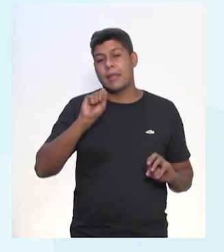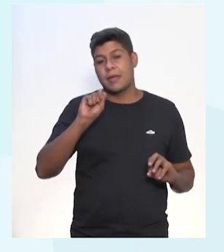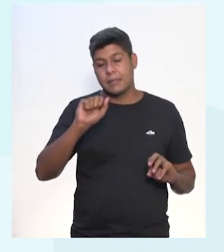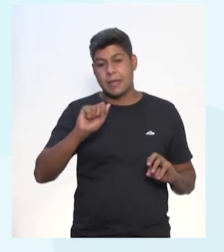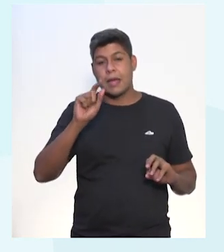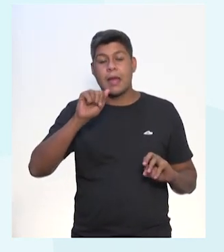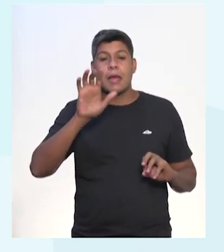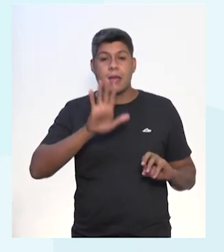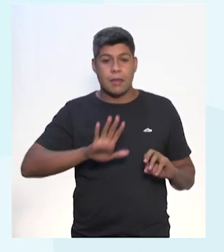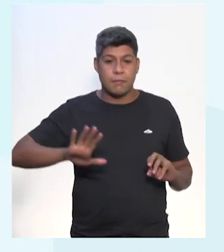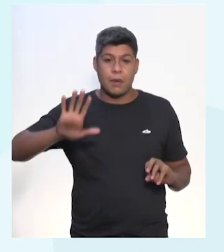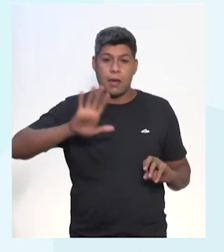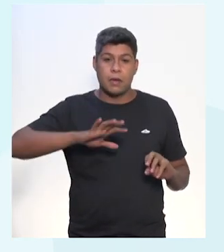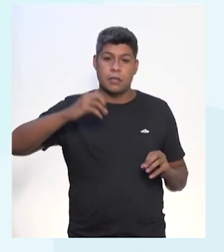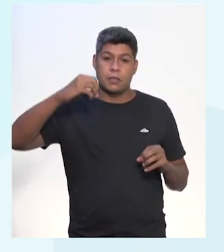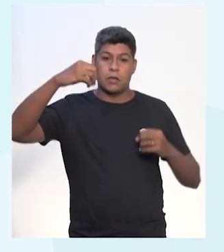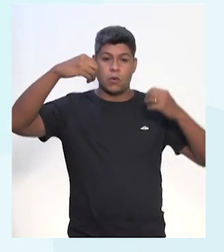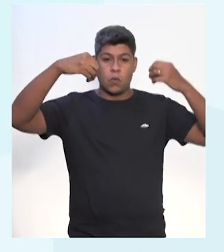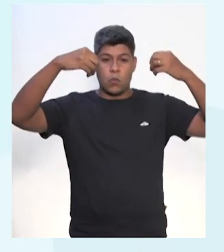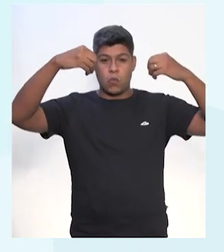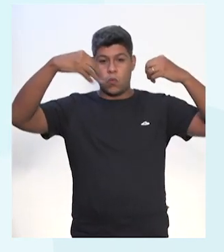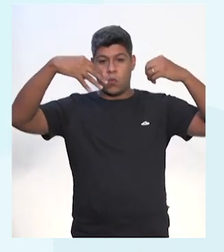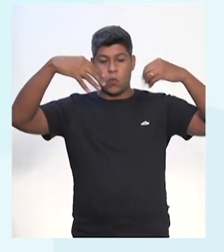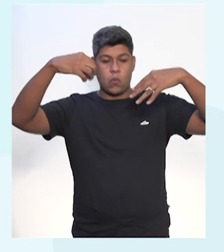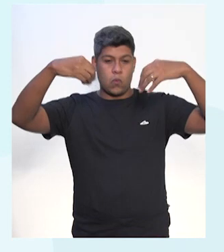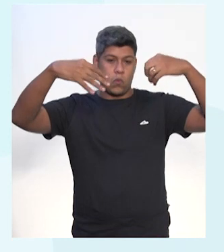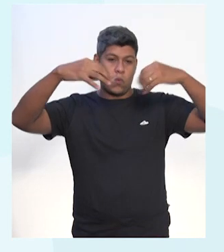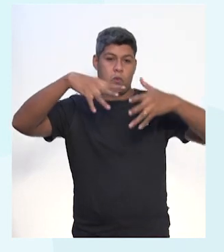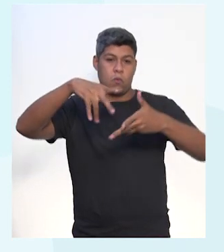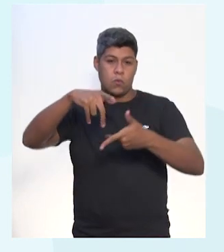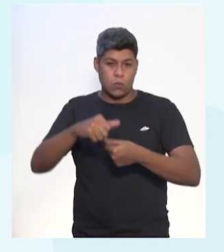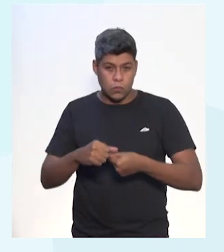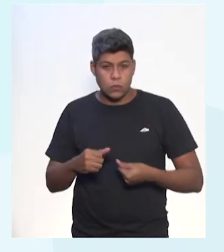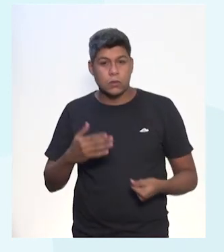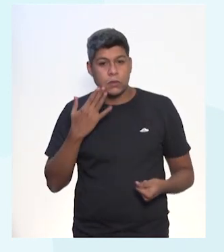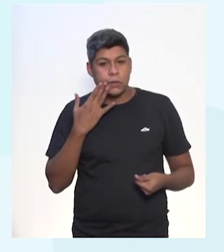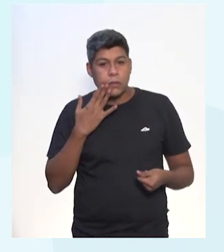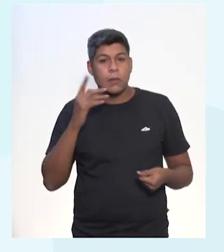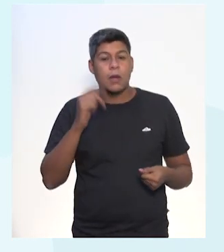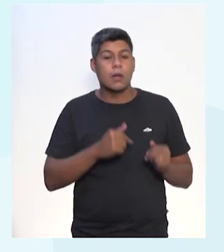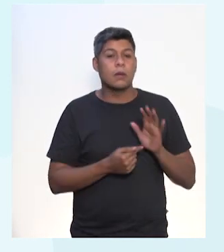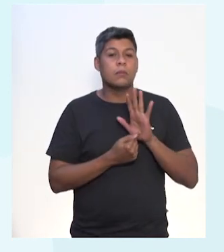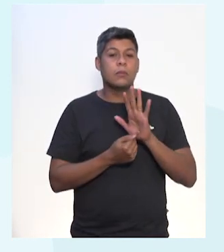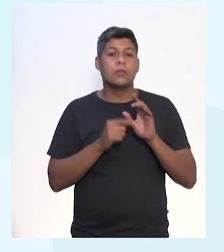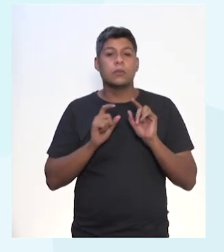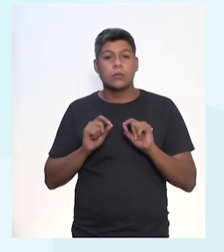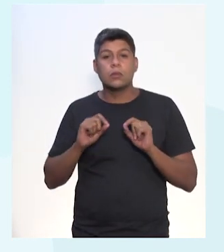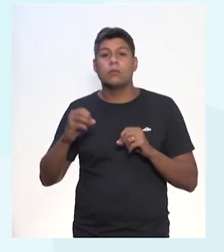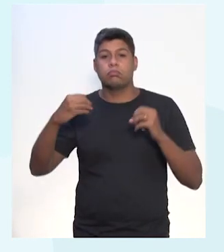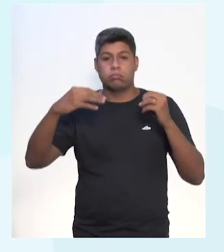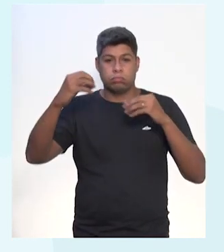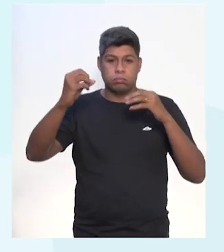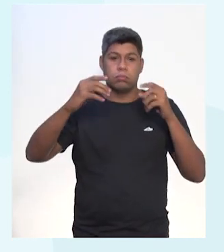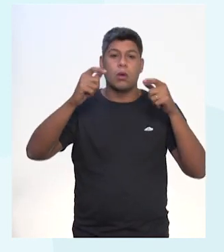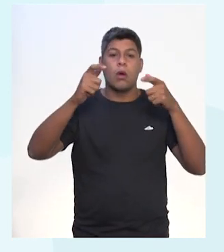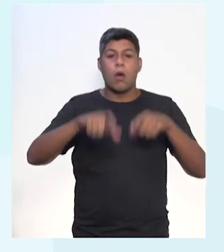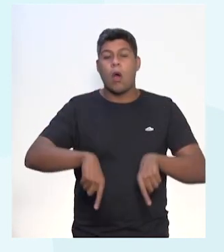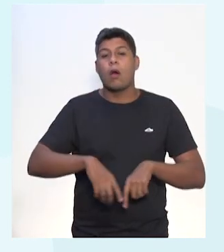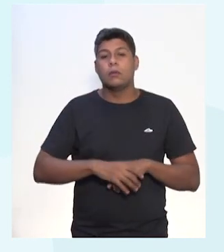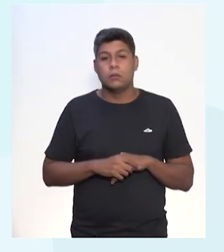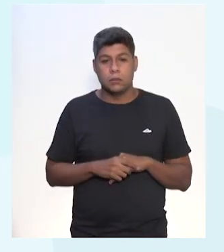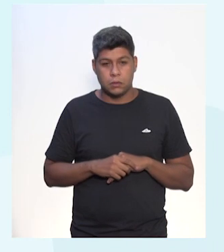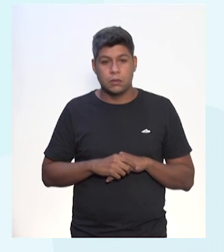imagem aí das luzes acesas, né, do mundo todo, né? Então, a gente vai... Isso aí reflete, né, a urbanização onde ela está localizada,